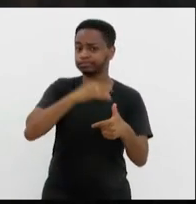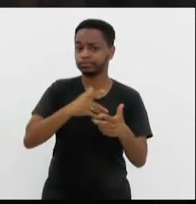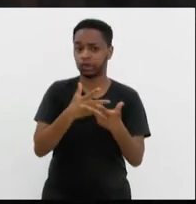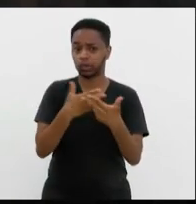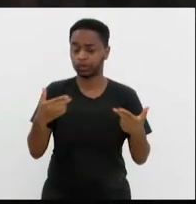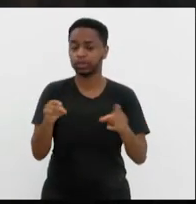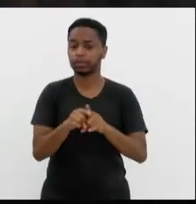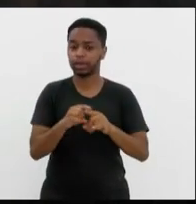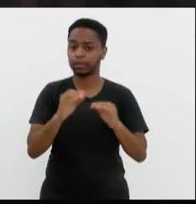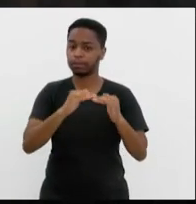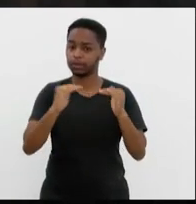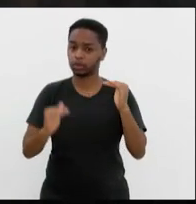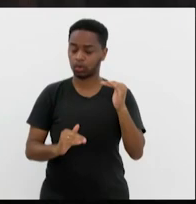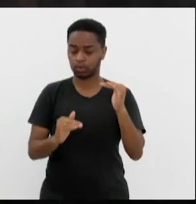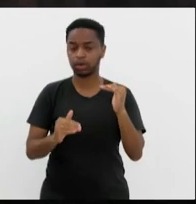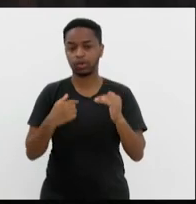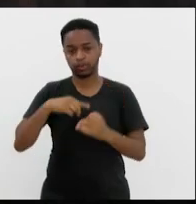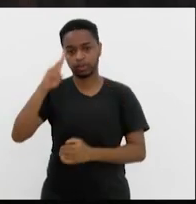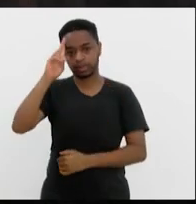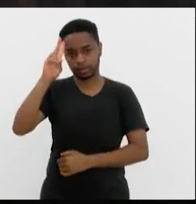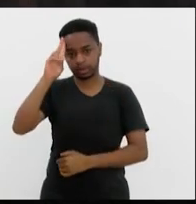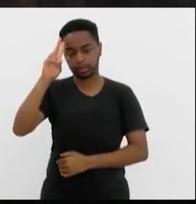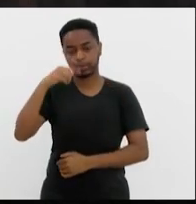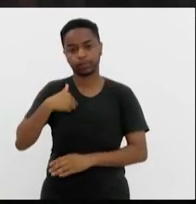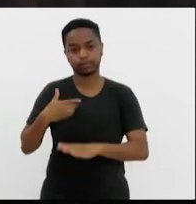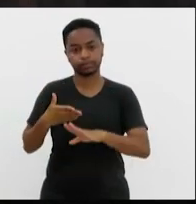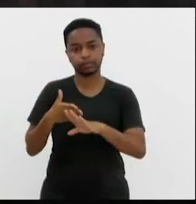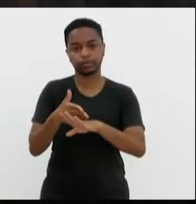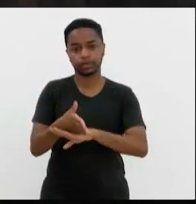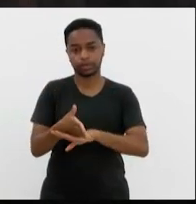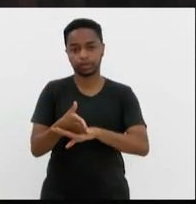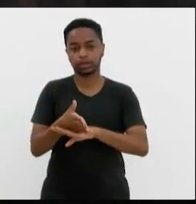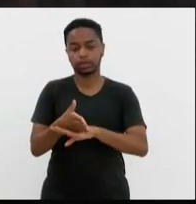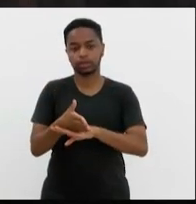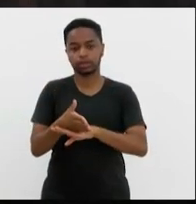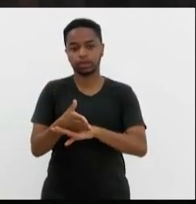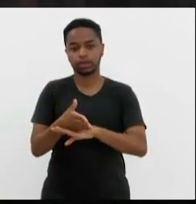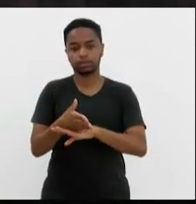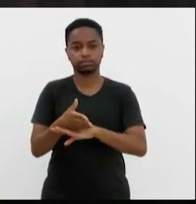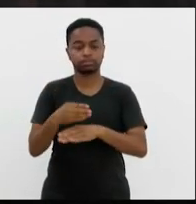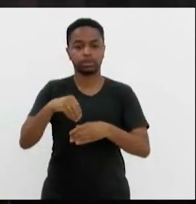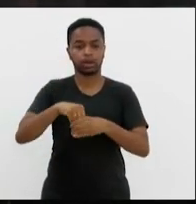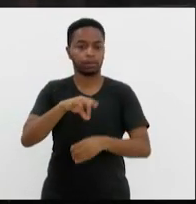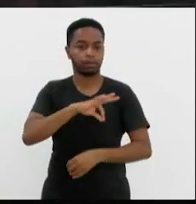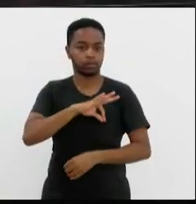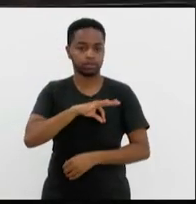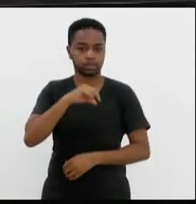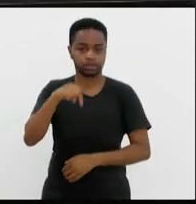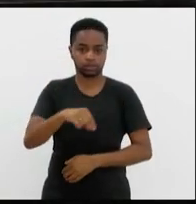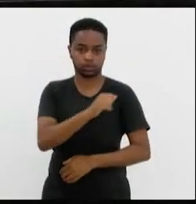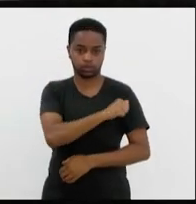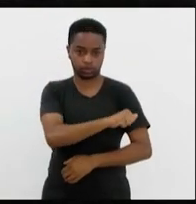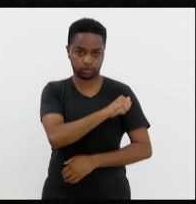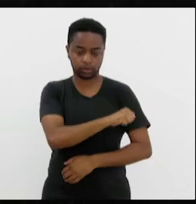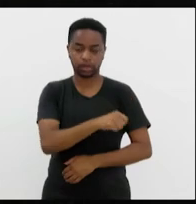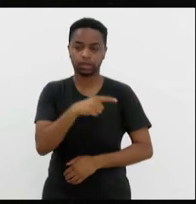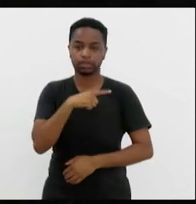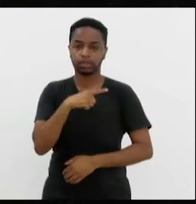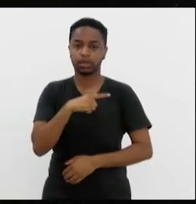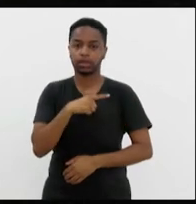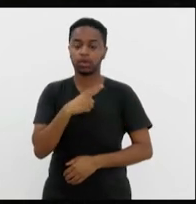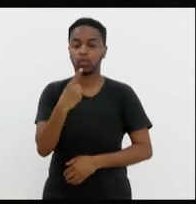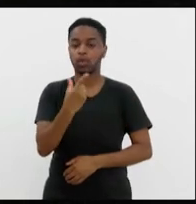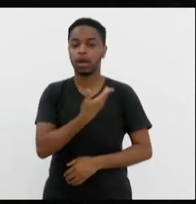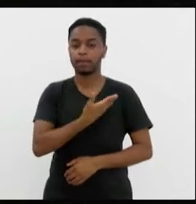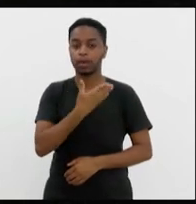até menores, como eu me lembro, quando eu ingressei na corporação, na Polícia Militar do Estado de Janeiro, um colega foi